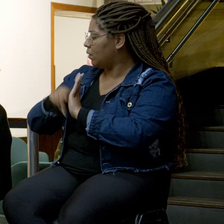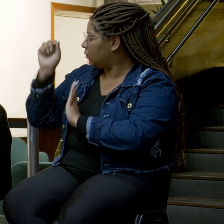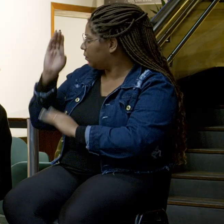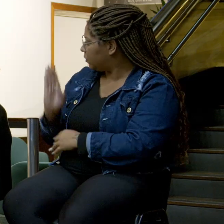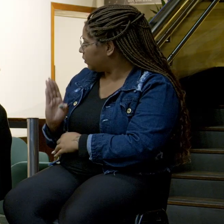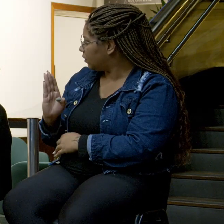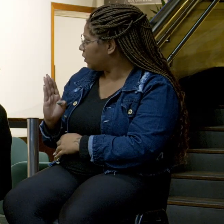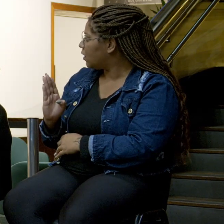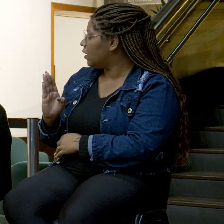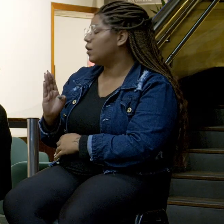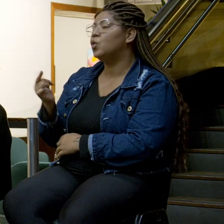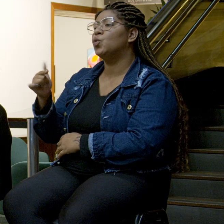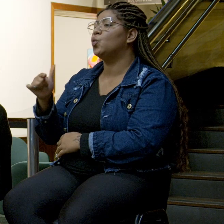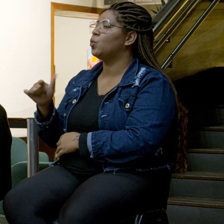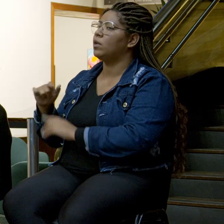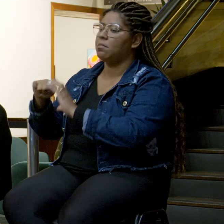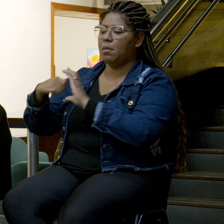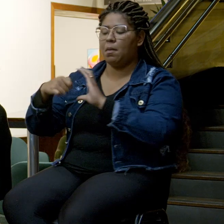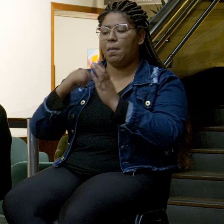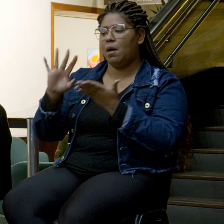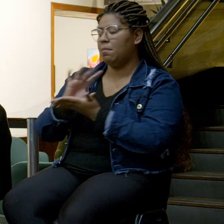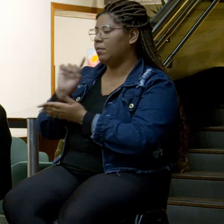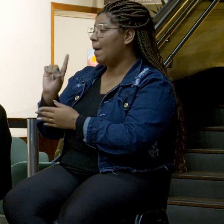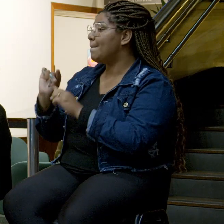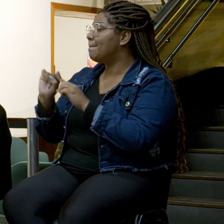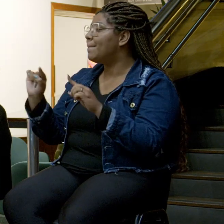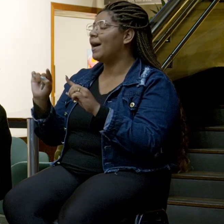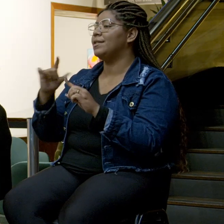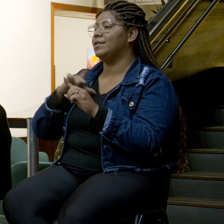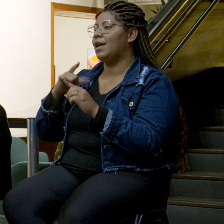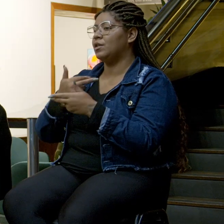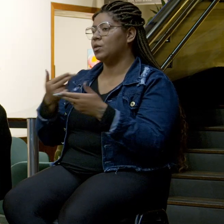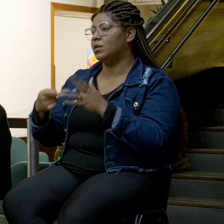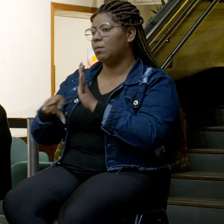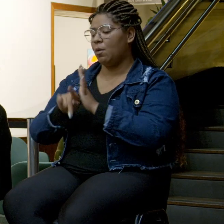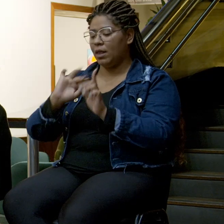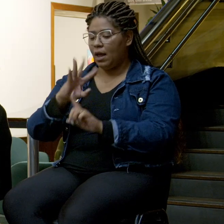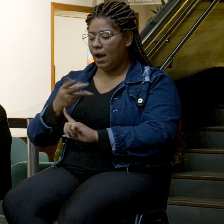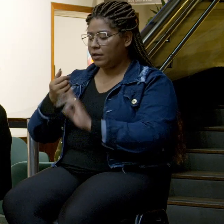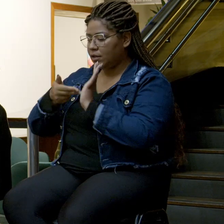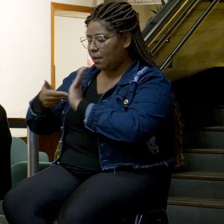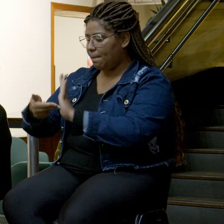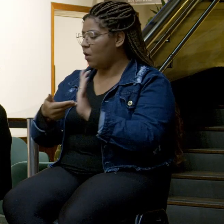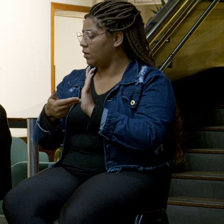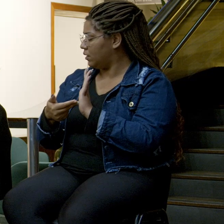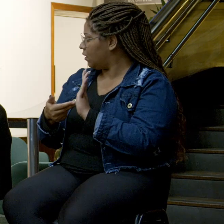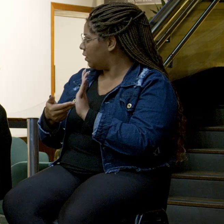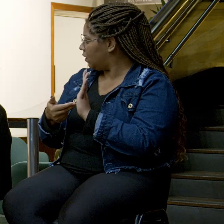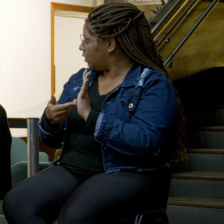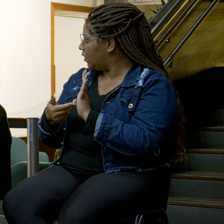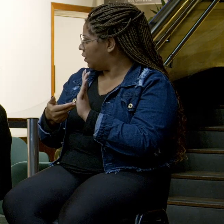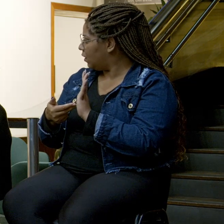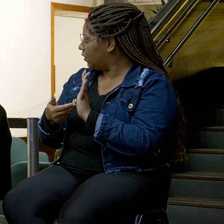destruída. Não existem registros dessa escultura, mas as descrições da artista descrevem uma orelha de 68 centímetros,